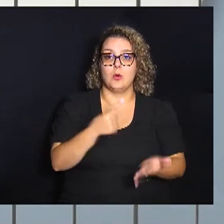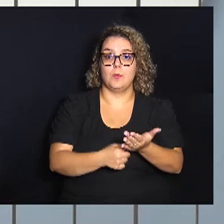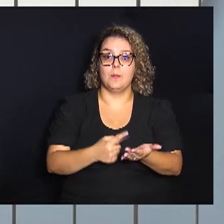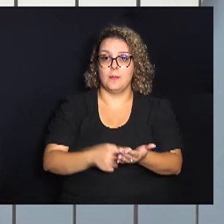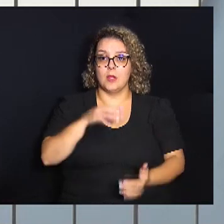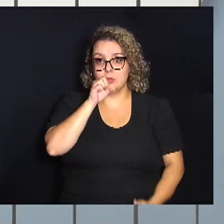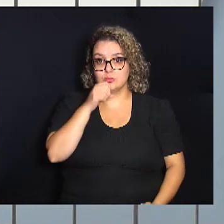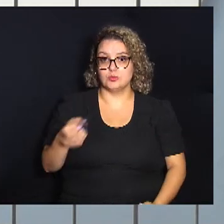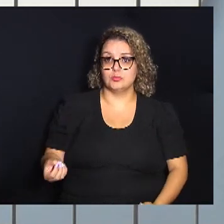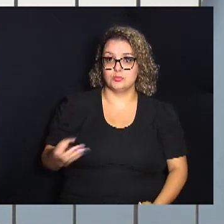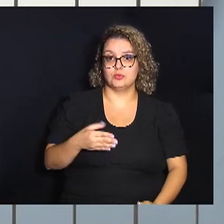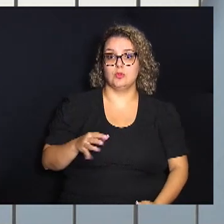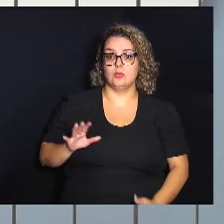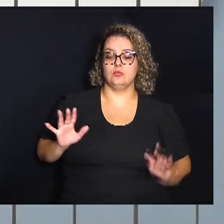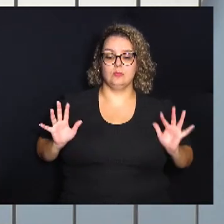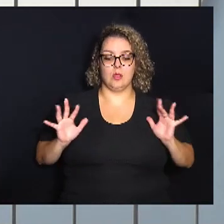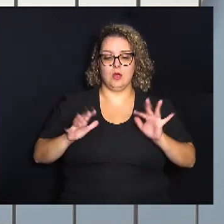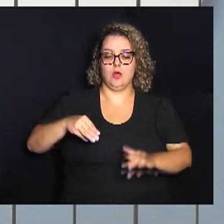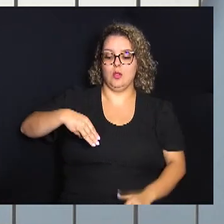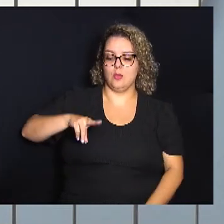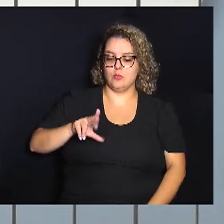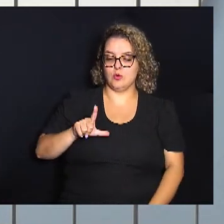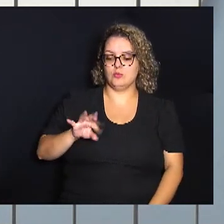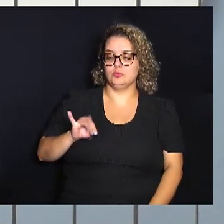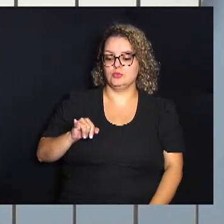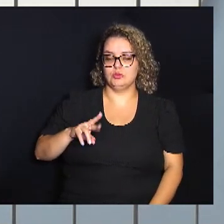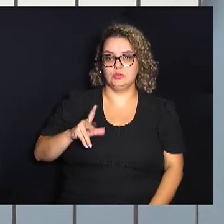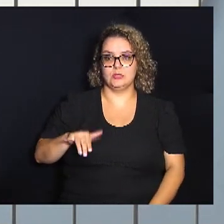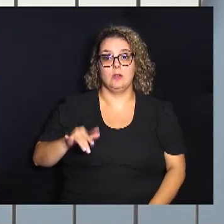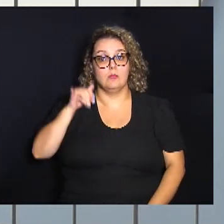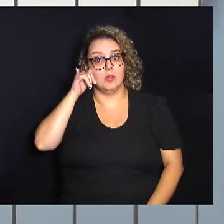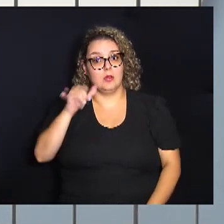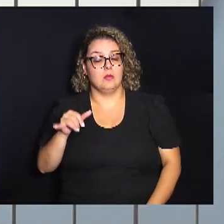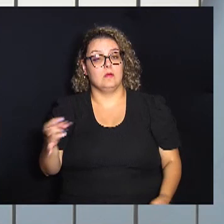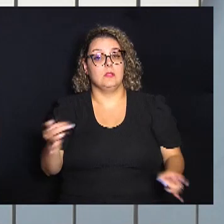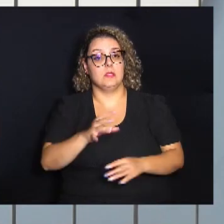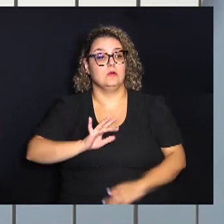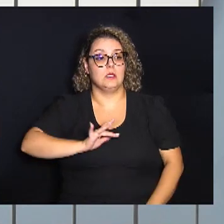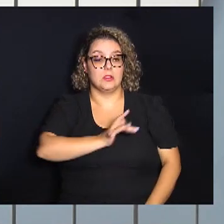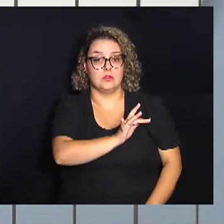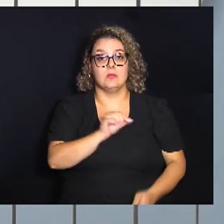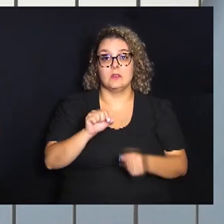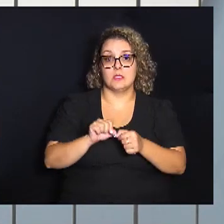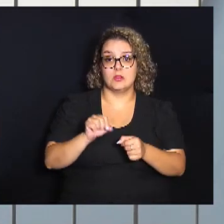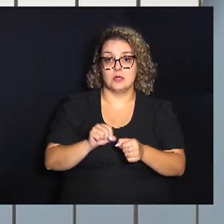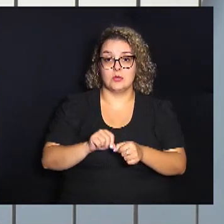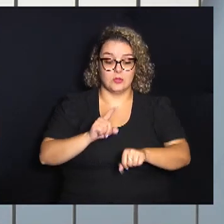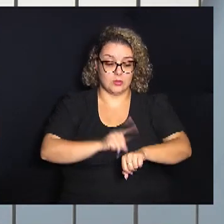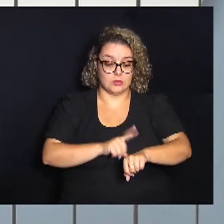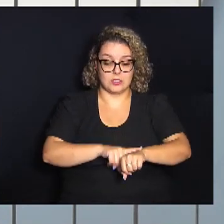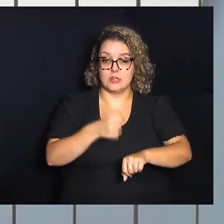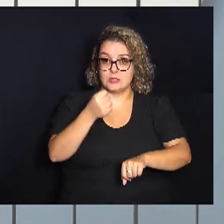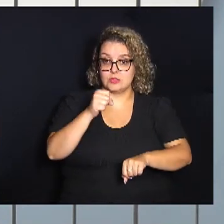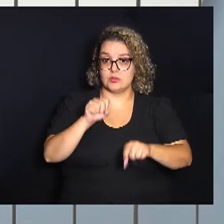um novo mutirão. E atenção, olha, esse mutirão para prevenção e combate à dengue vai ser realizado a partir das 8 horas